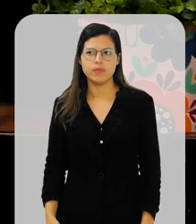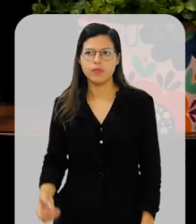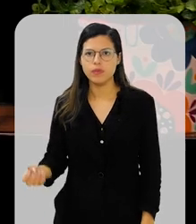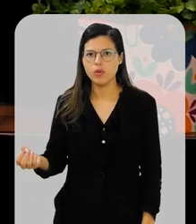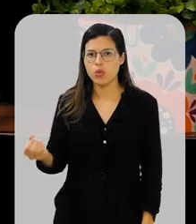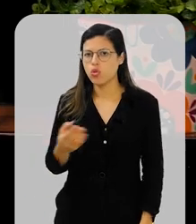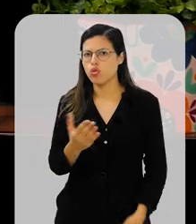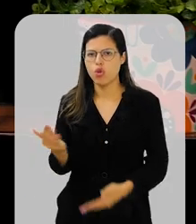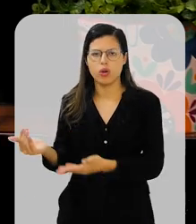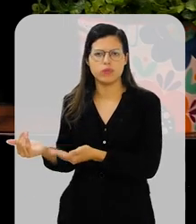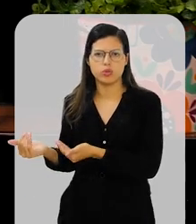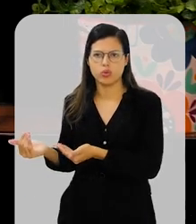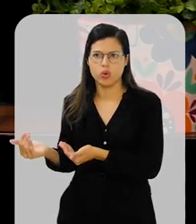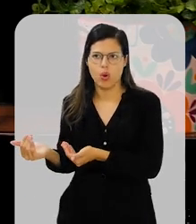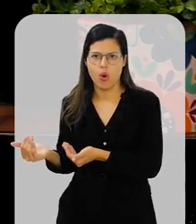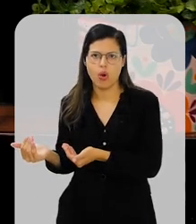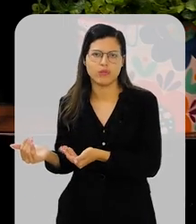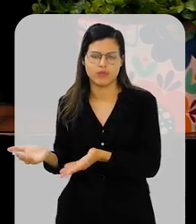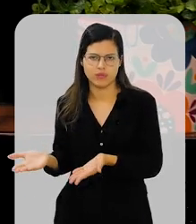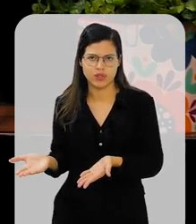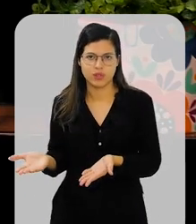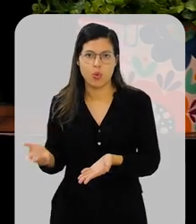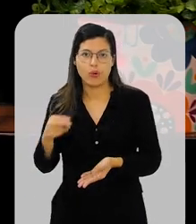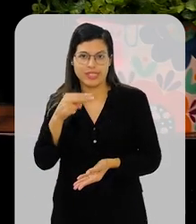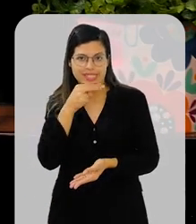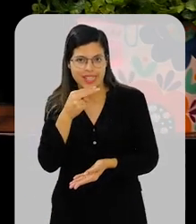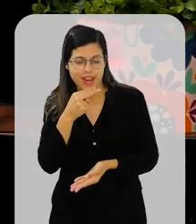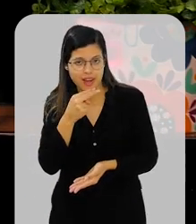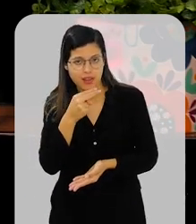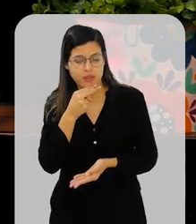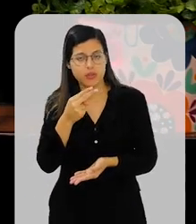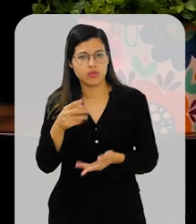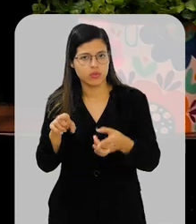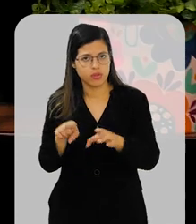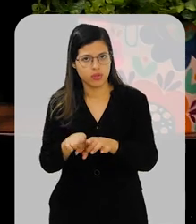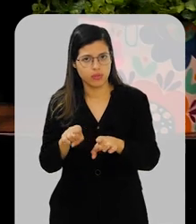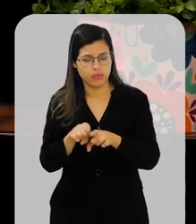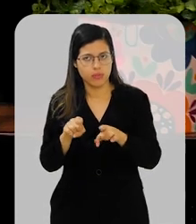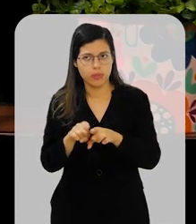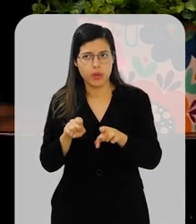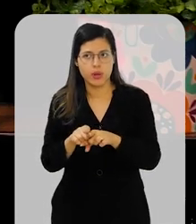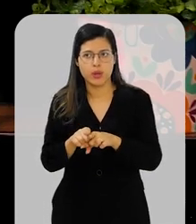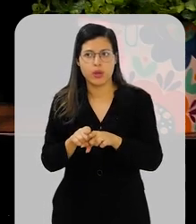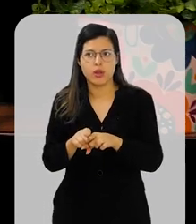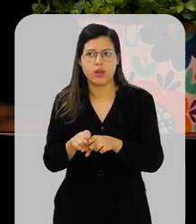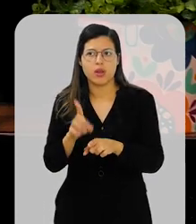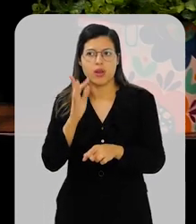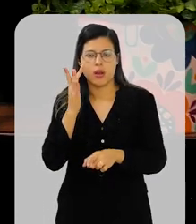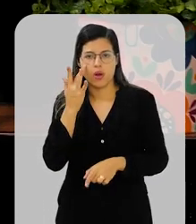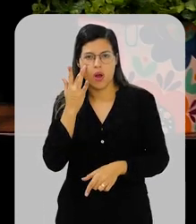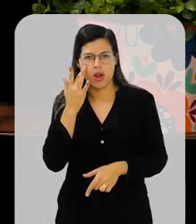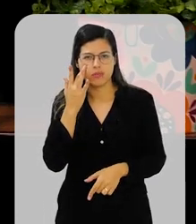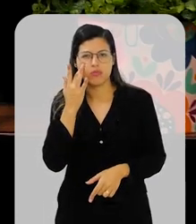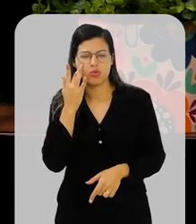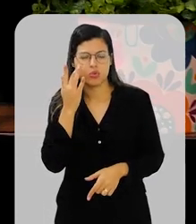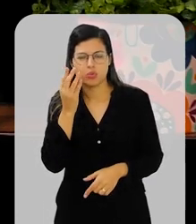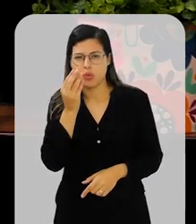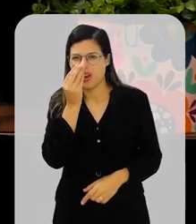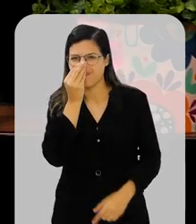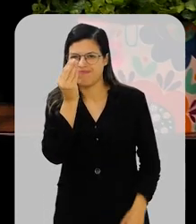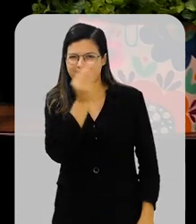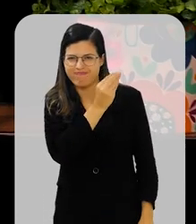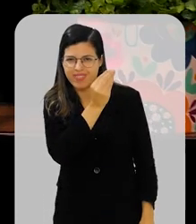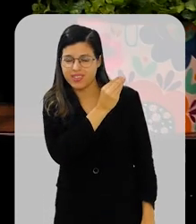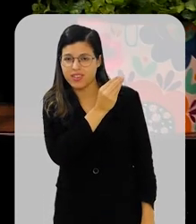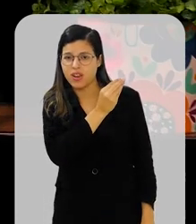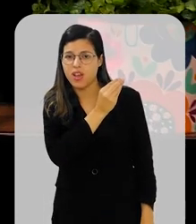que a nova juventude, né, os netos, né? Então, eu acho que